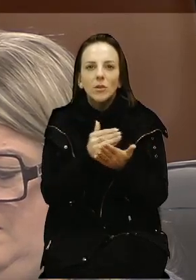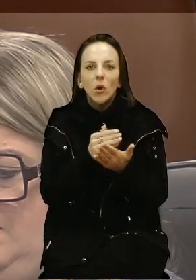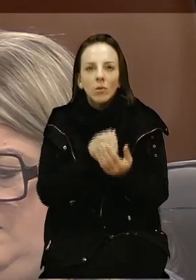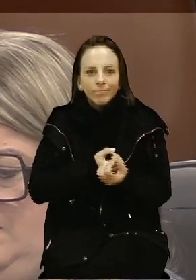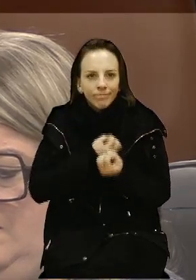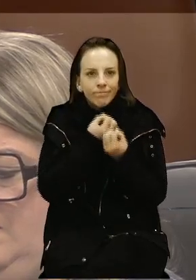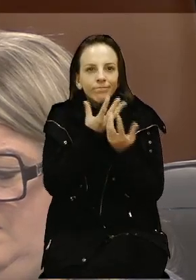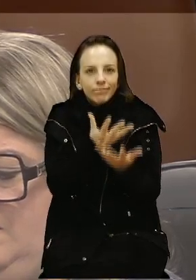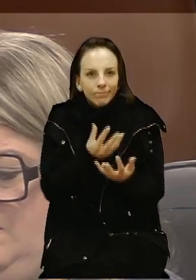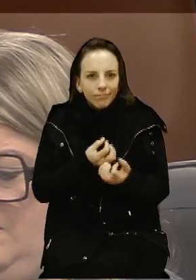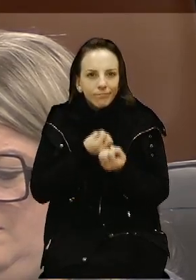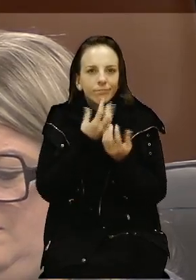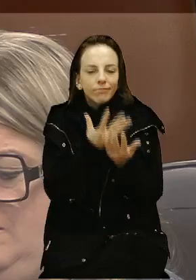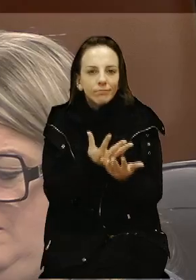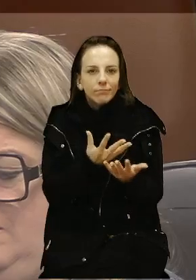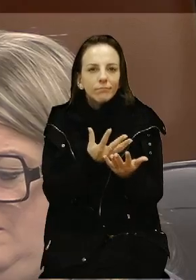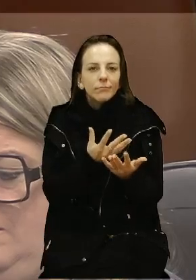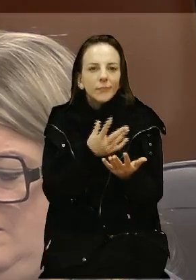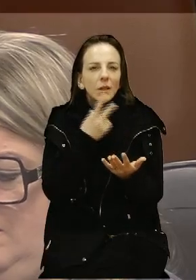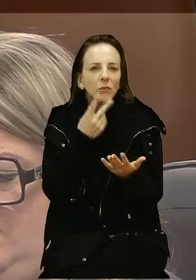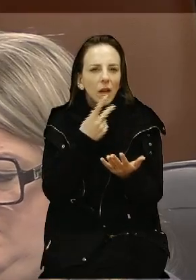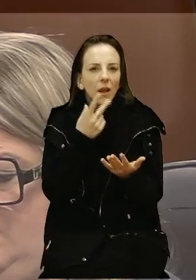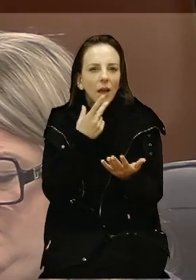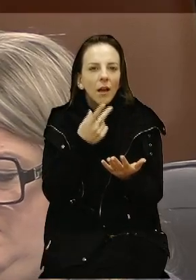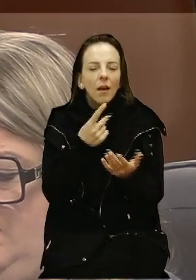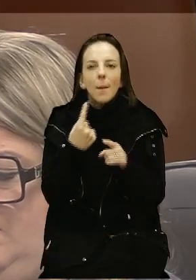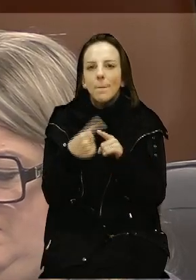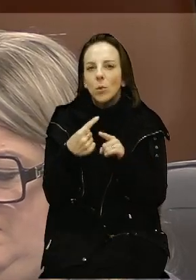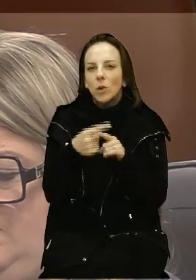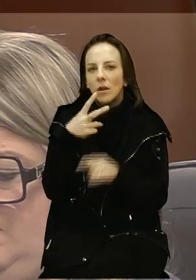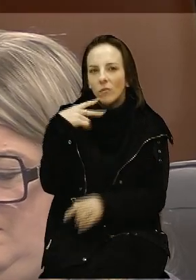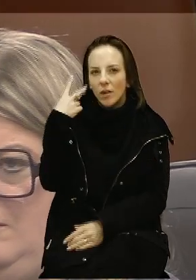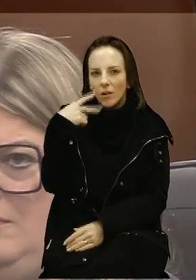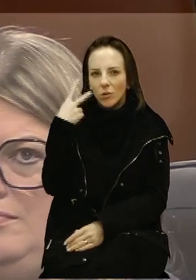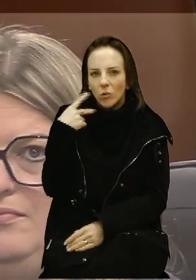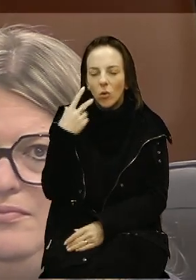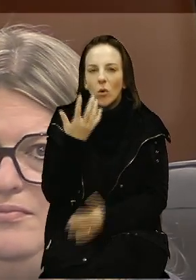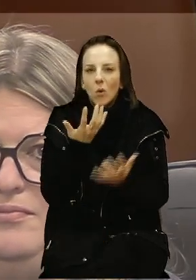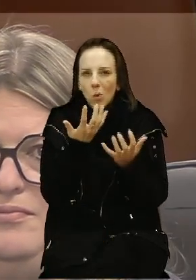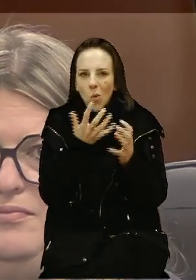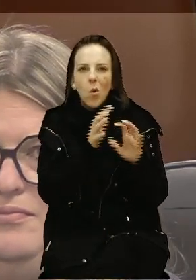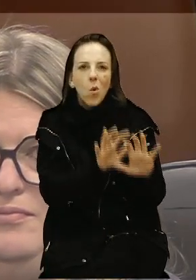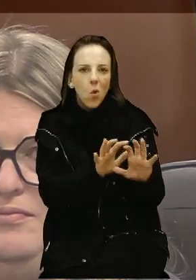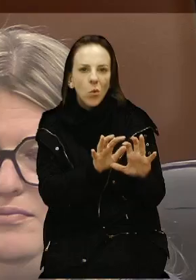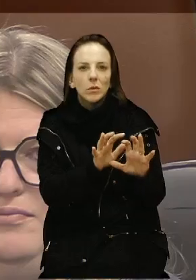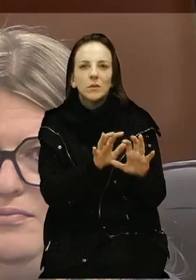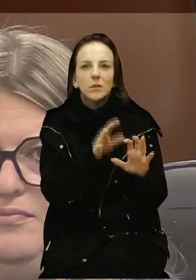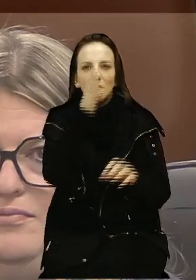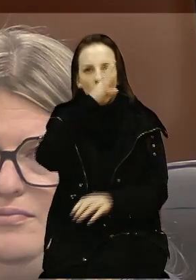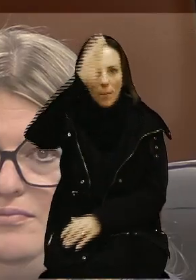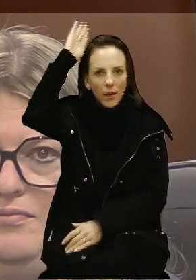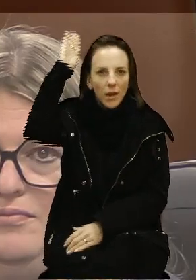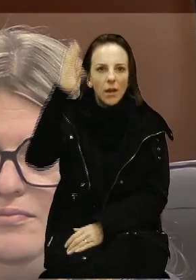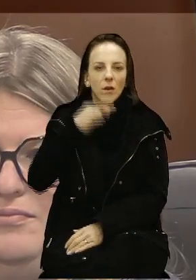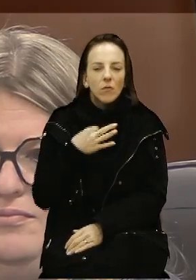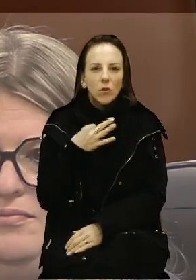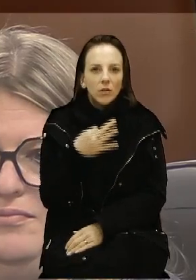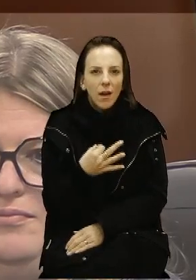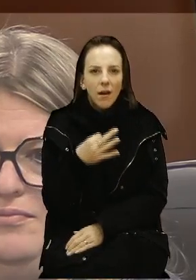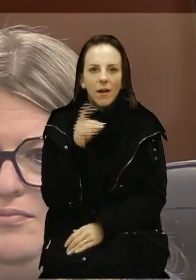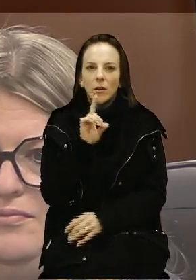desabafo, né? Que vereadores estavam contra o Corpo de Bombeiros Voluntários, que não apoiavam, que chamaram a